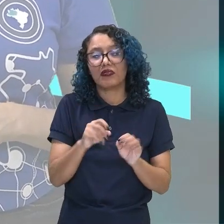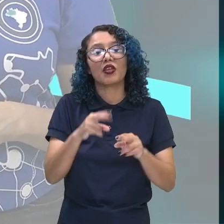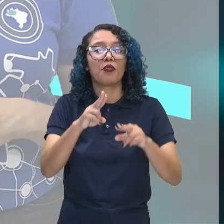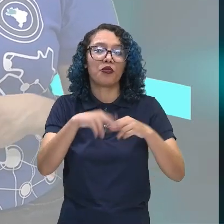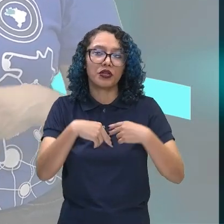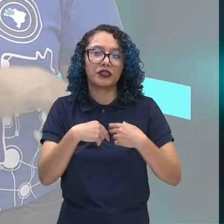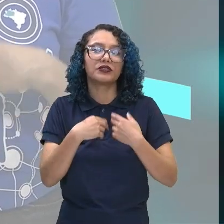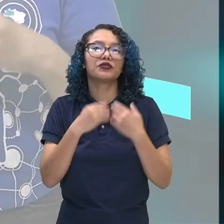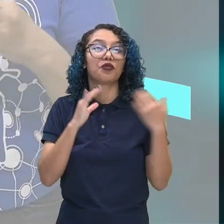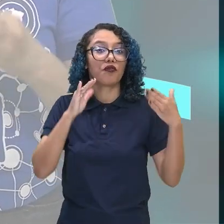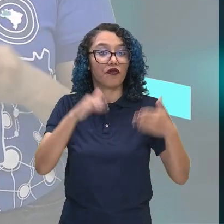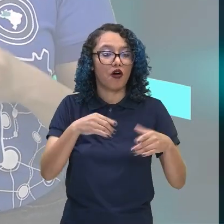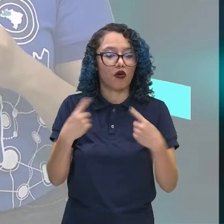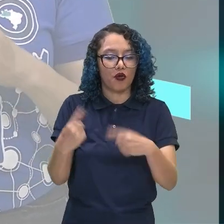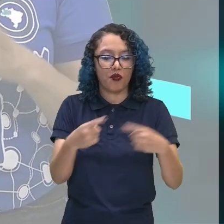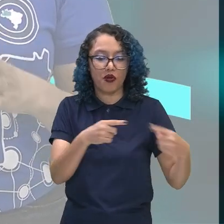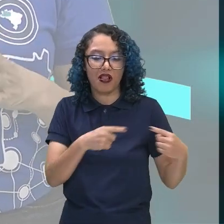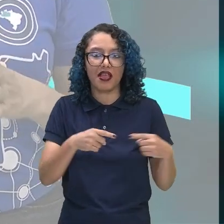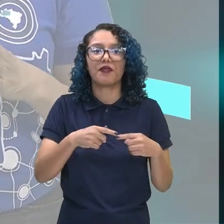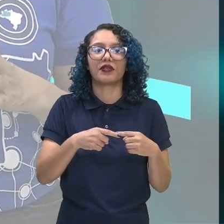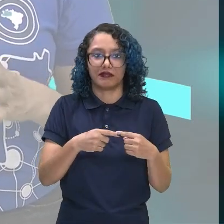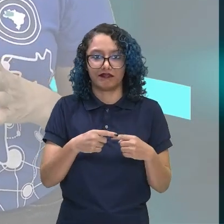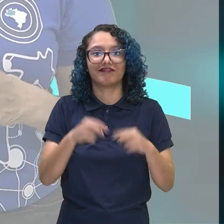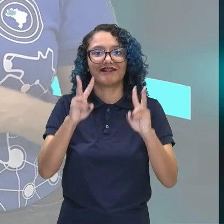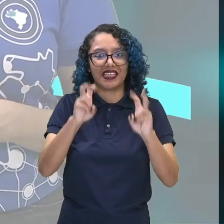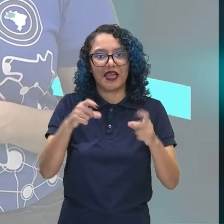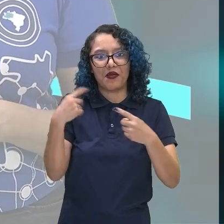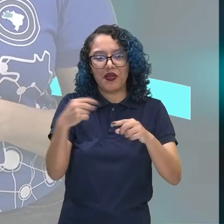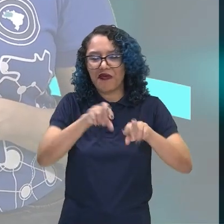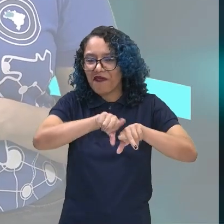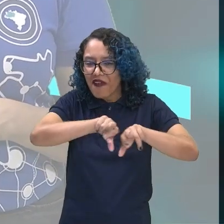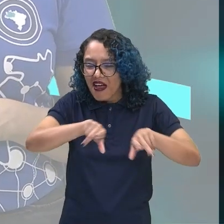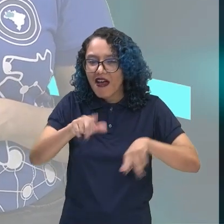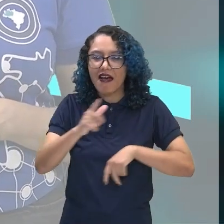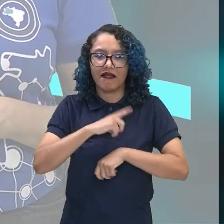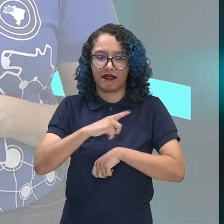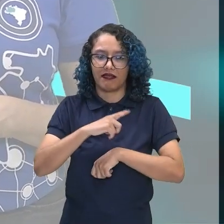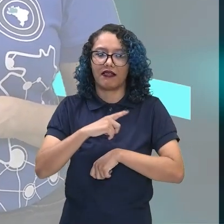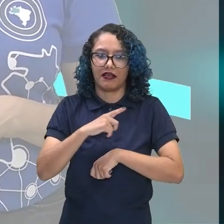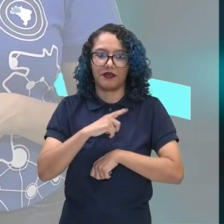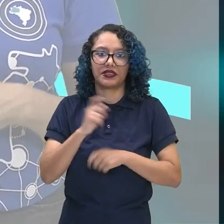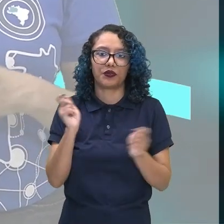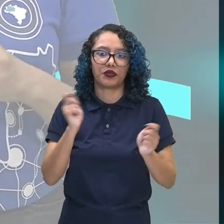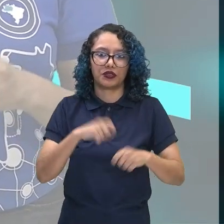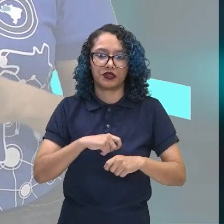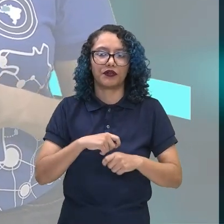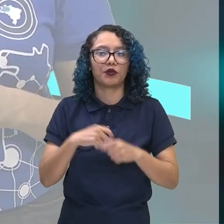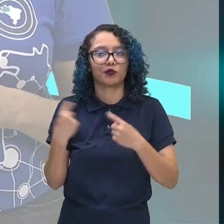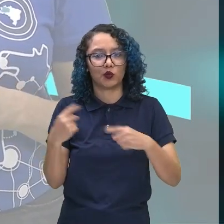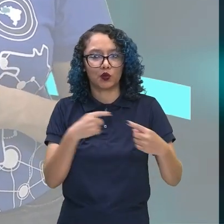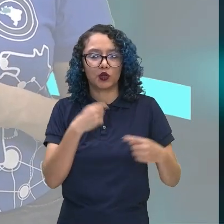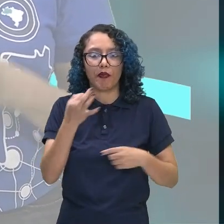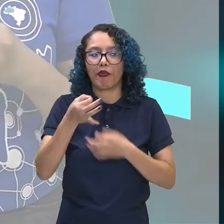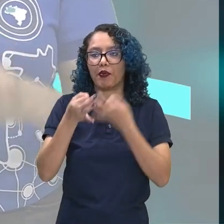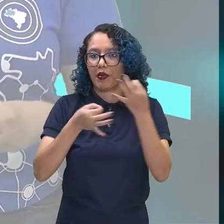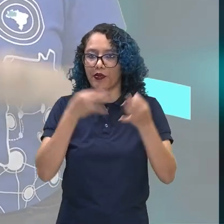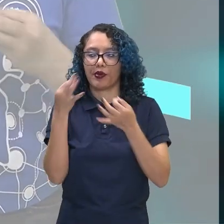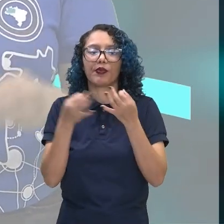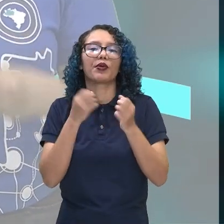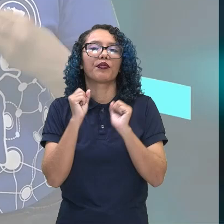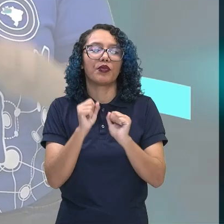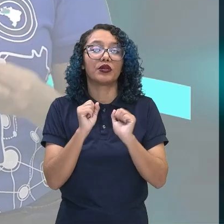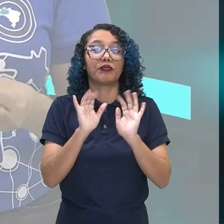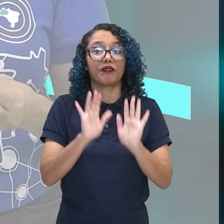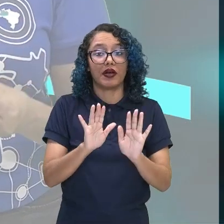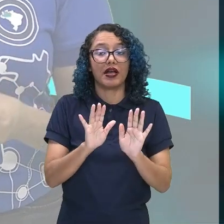polêmicos, né? E tem vários, hoje em dia, o que mais tem é tema polêmico para você né, tentar argumentar, mas